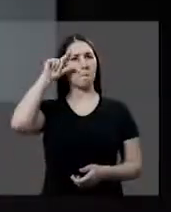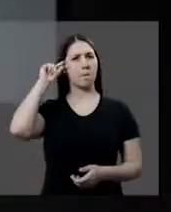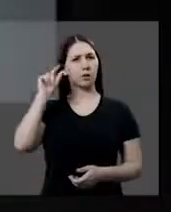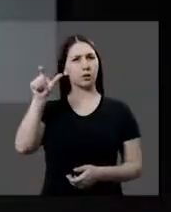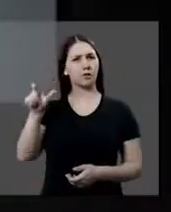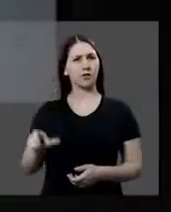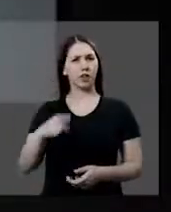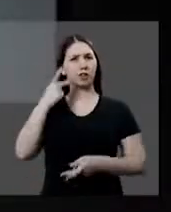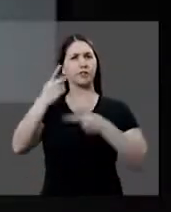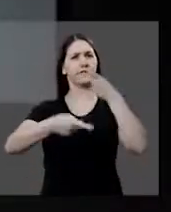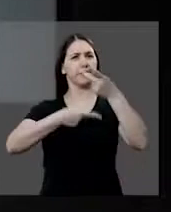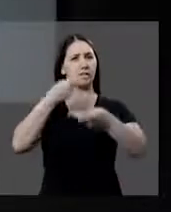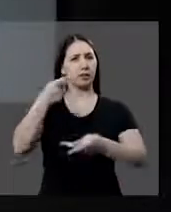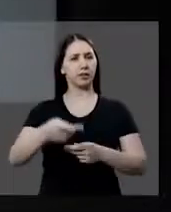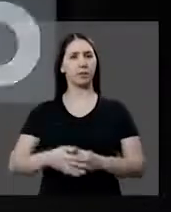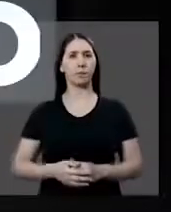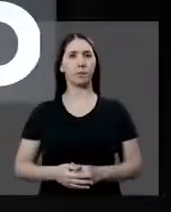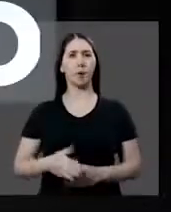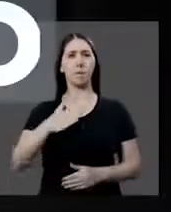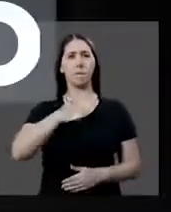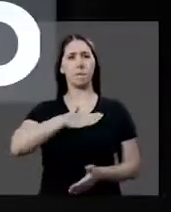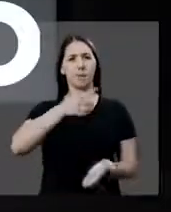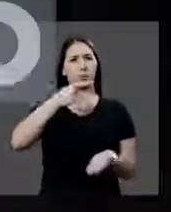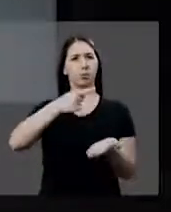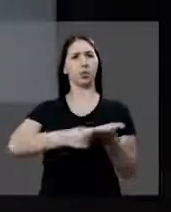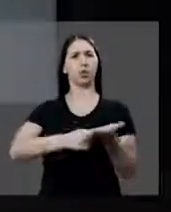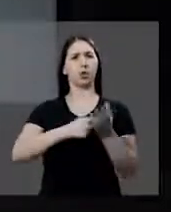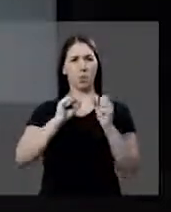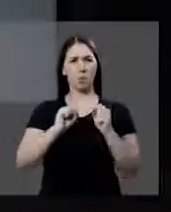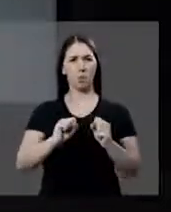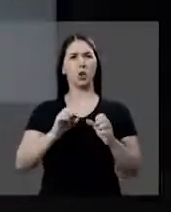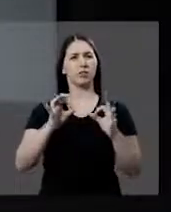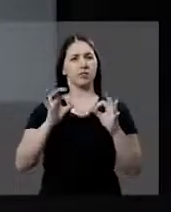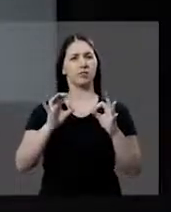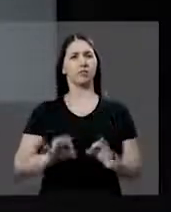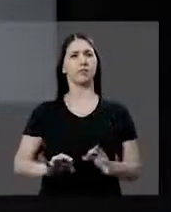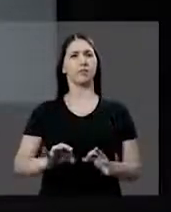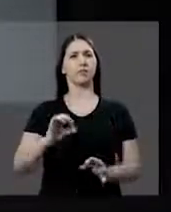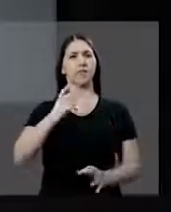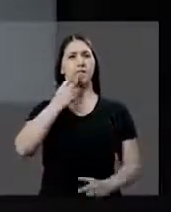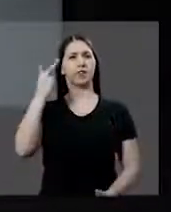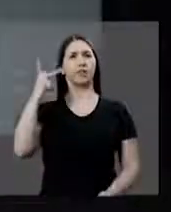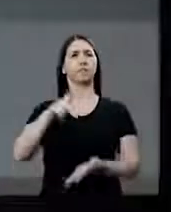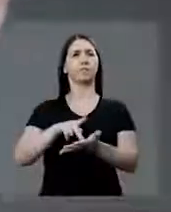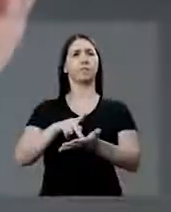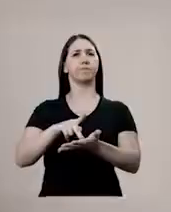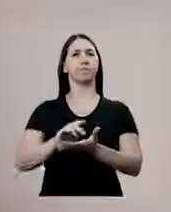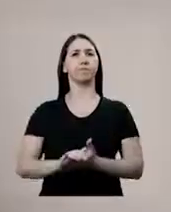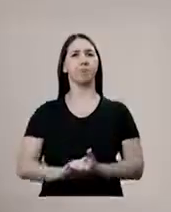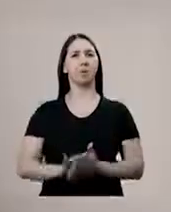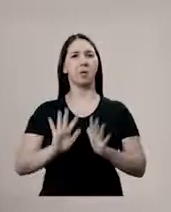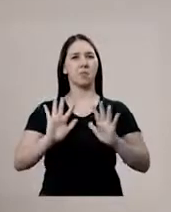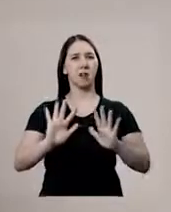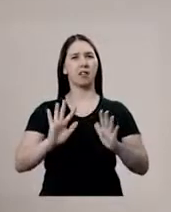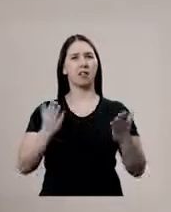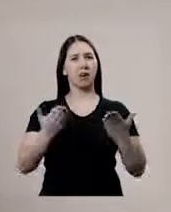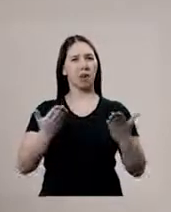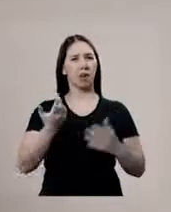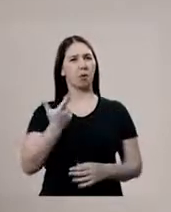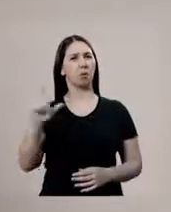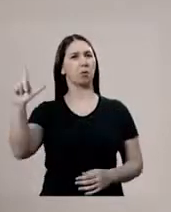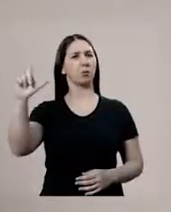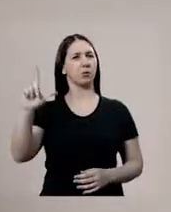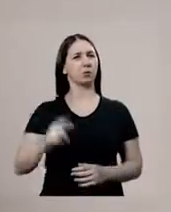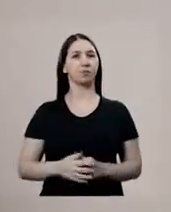Márcio França vive dizendo... Esse é o meu compromisso. Pode ter certeza, aqui tem palavra. Agora está